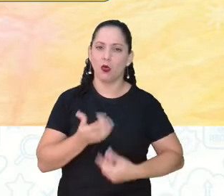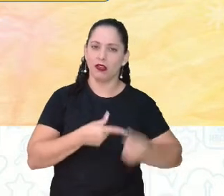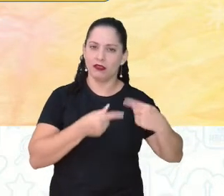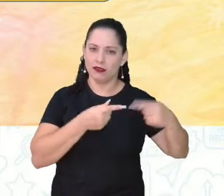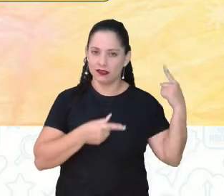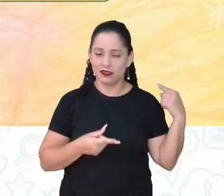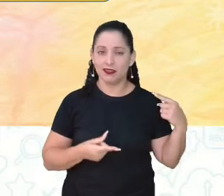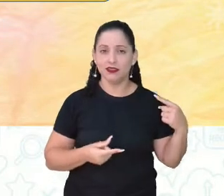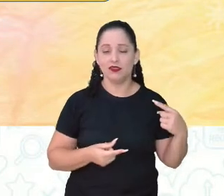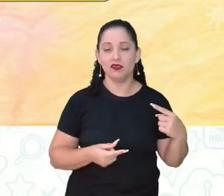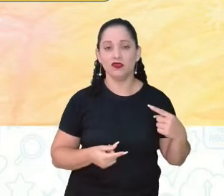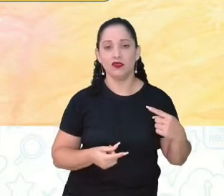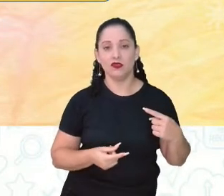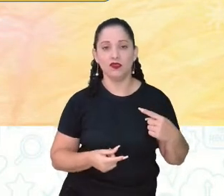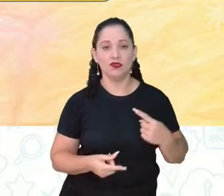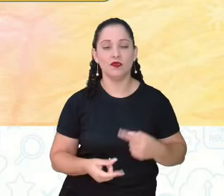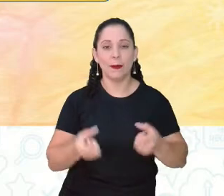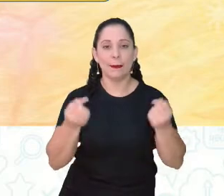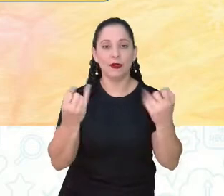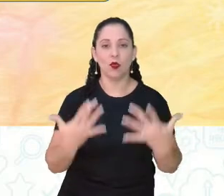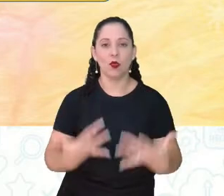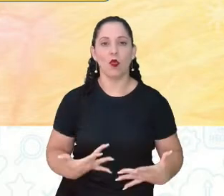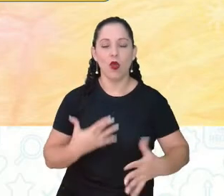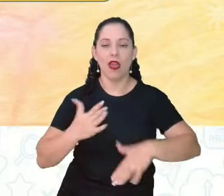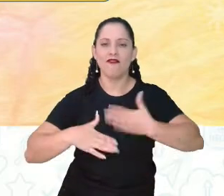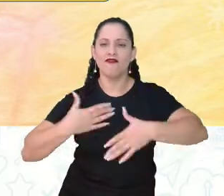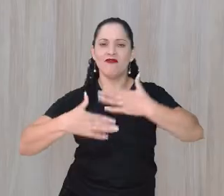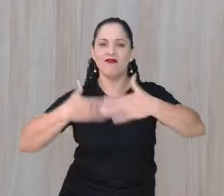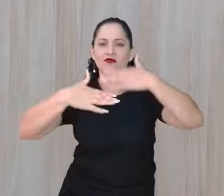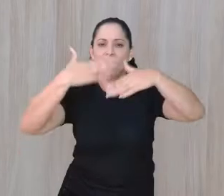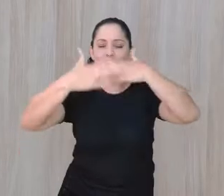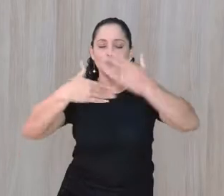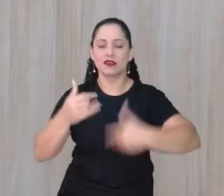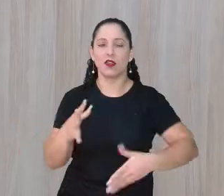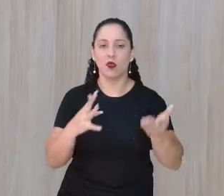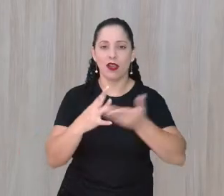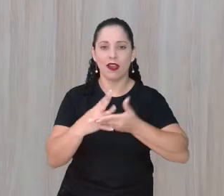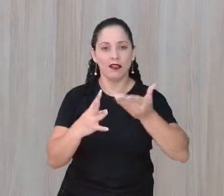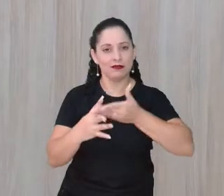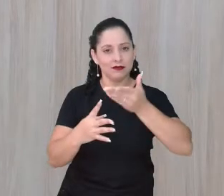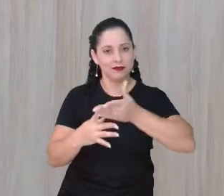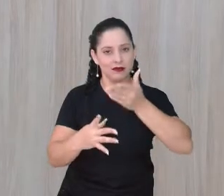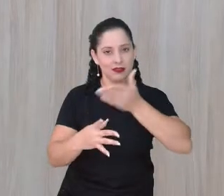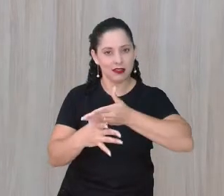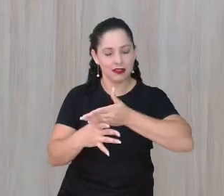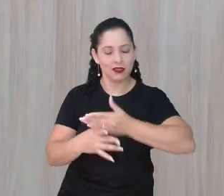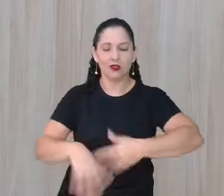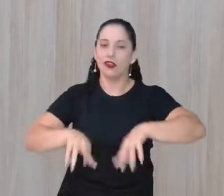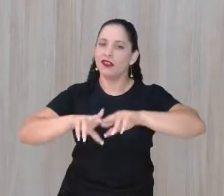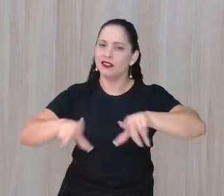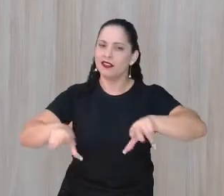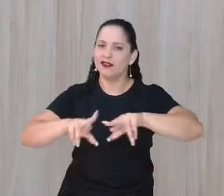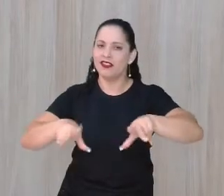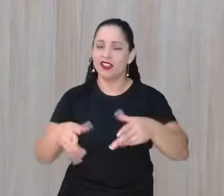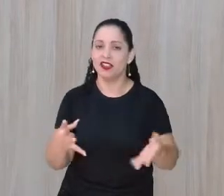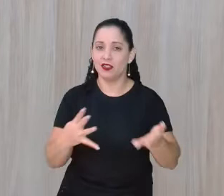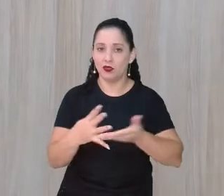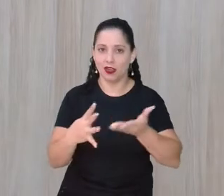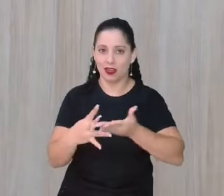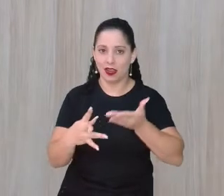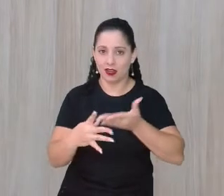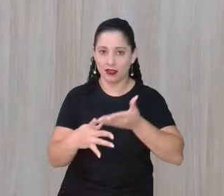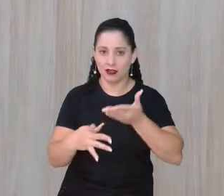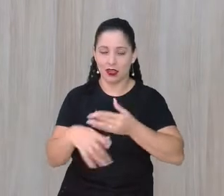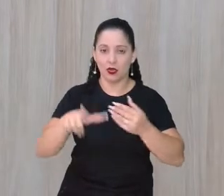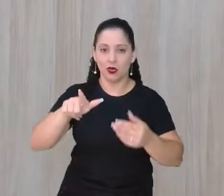do calendário revolucionário, certo? O calendário revolucionário, ele não acompanhava o calendário